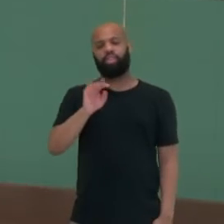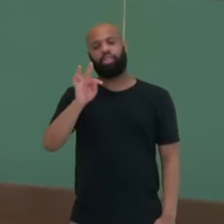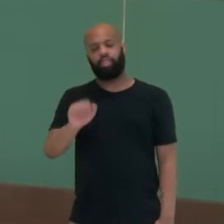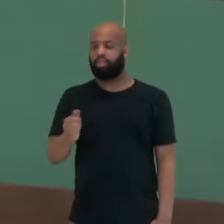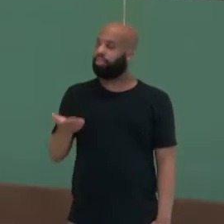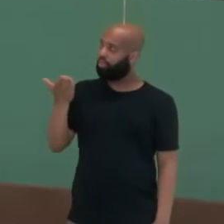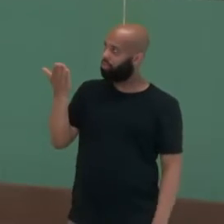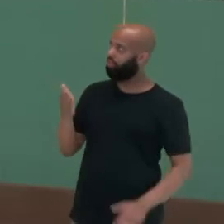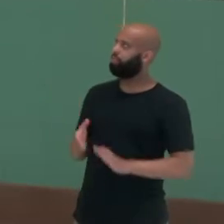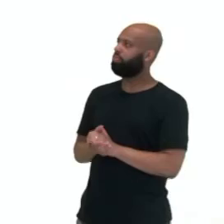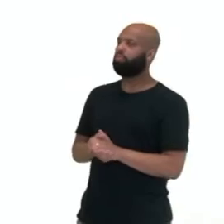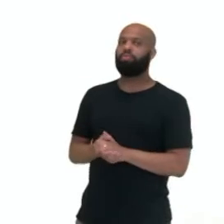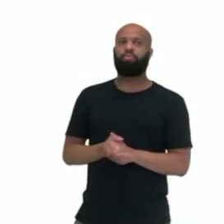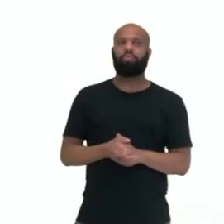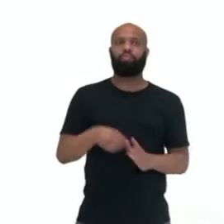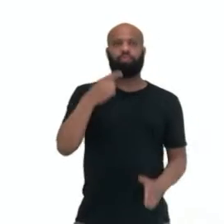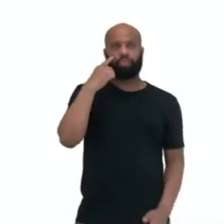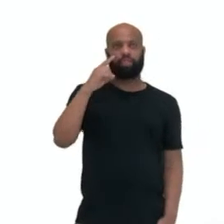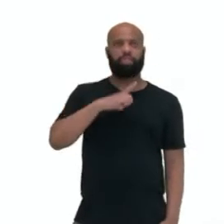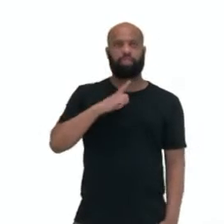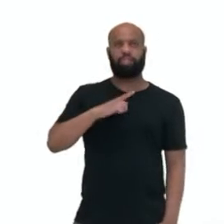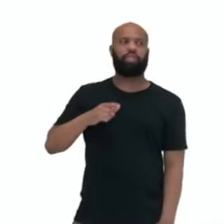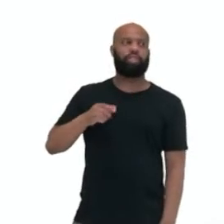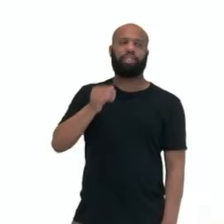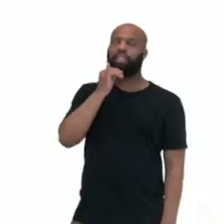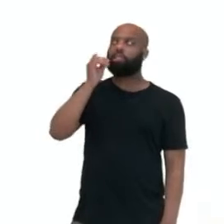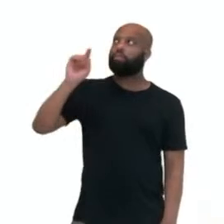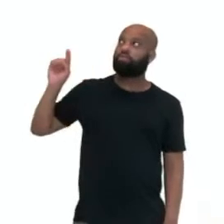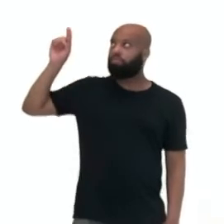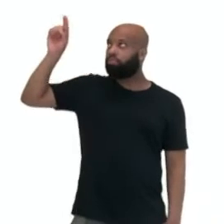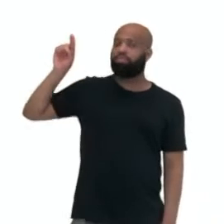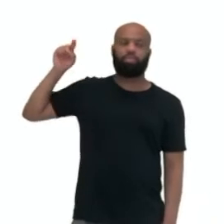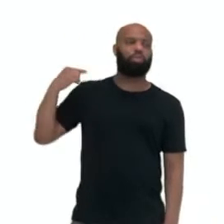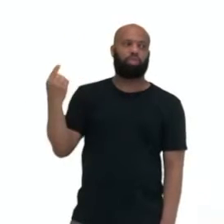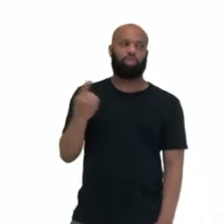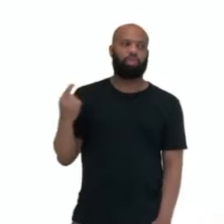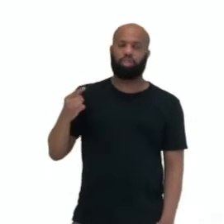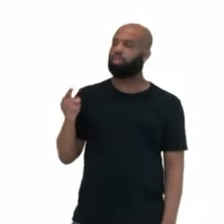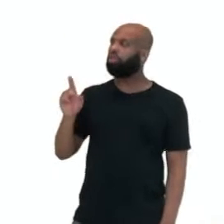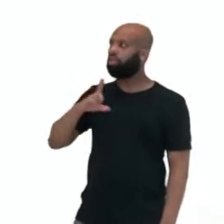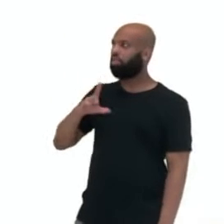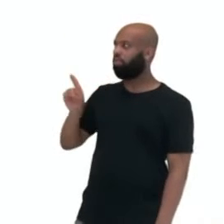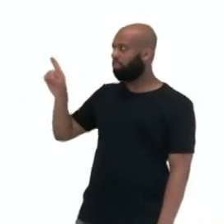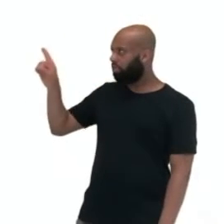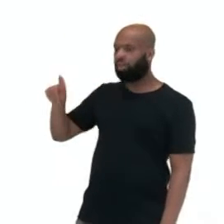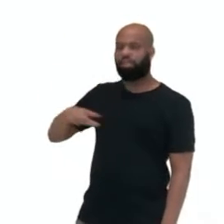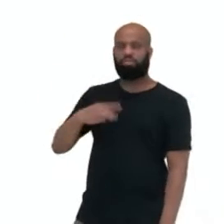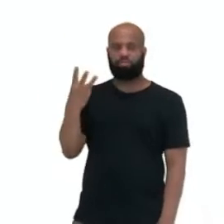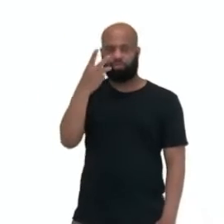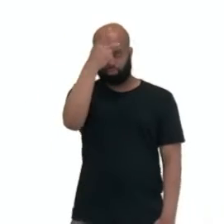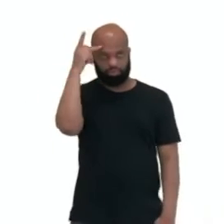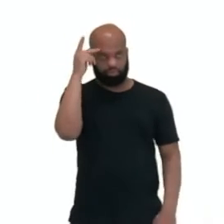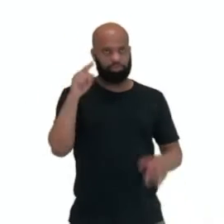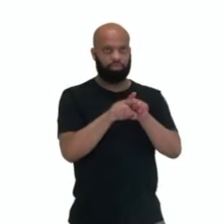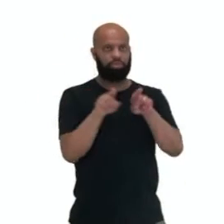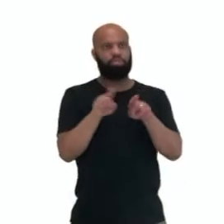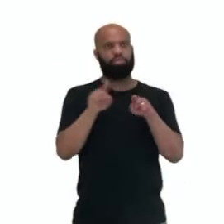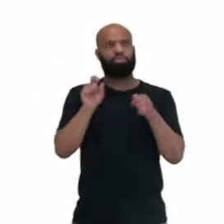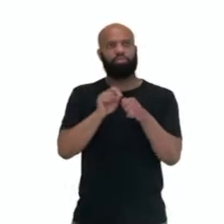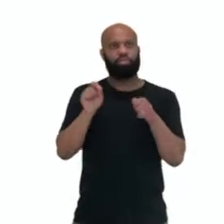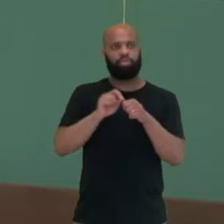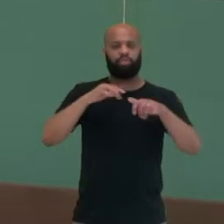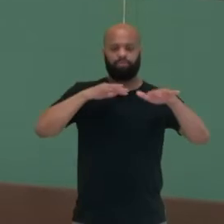caso, é o individual, né? E aqui por equipes, que são 3, como a gente viu na imagem anterior, as 3 meninas fazendo